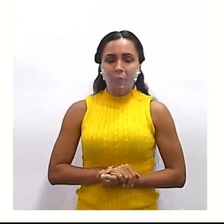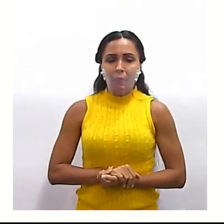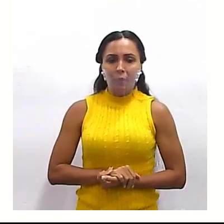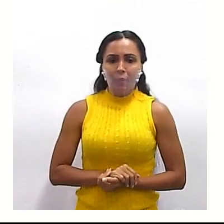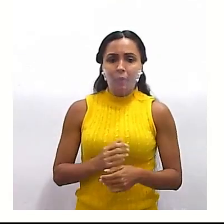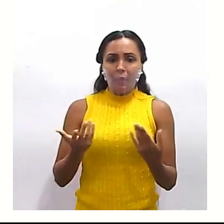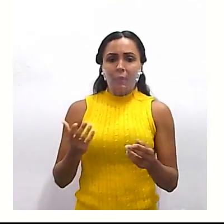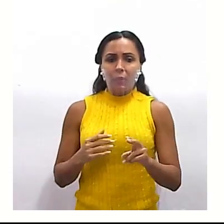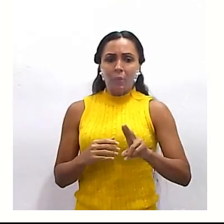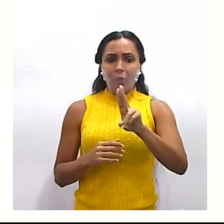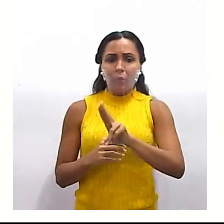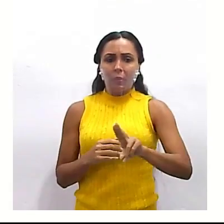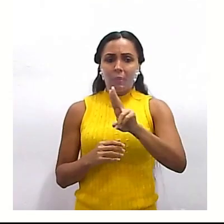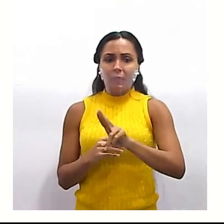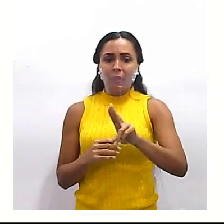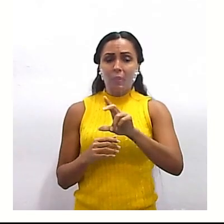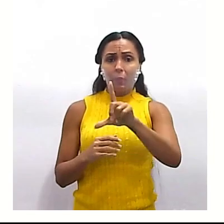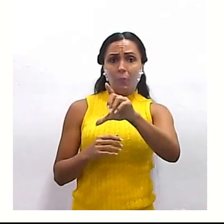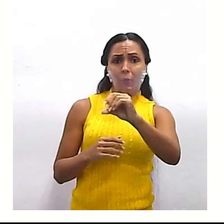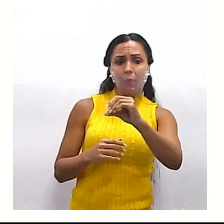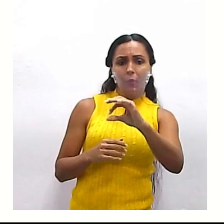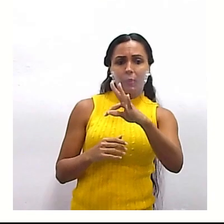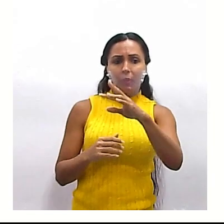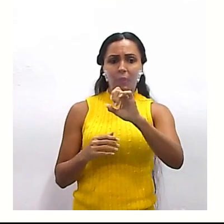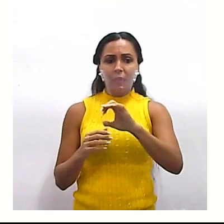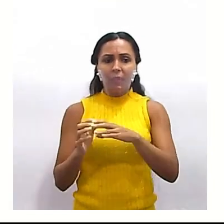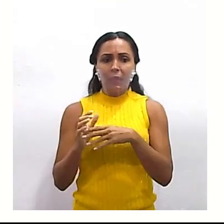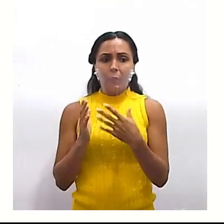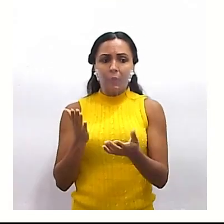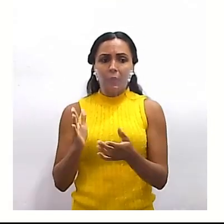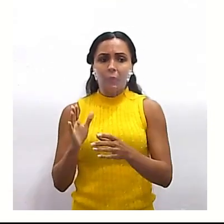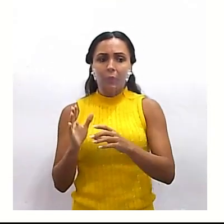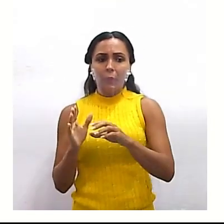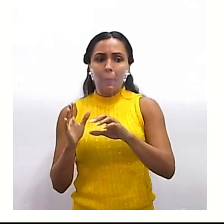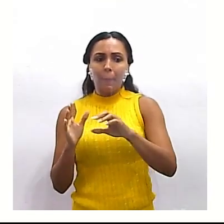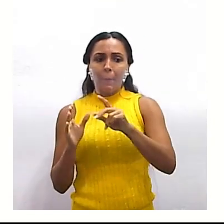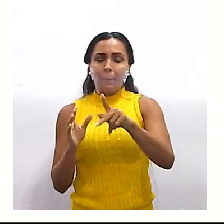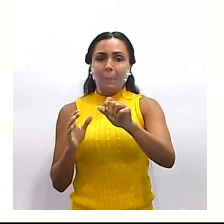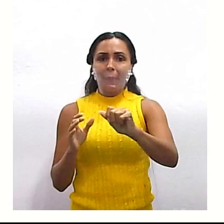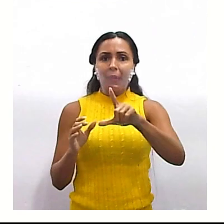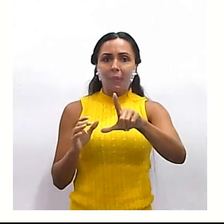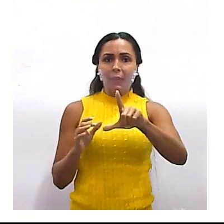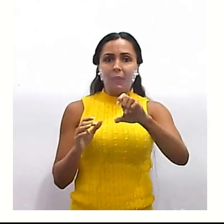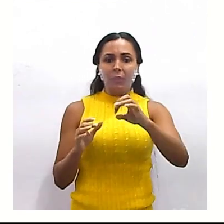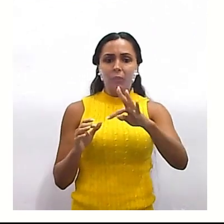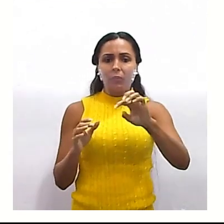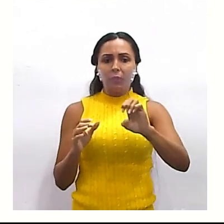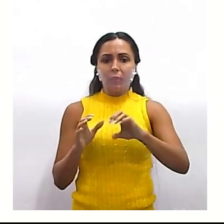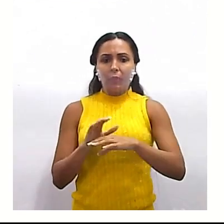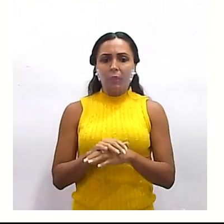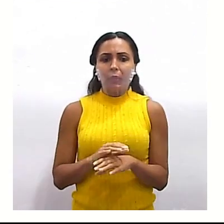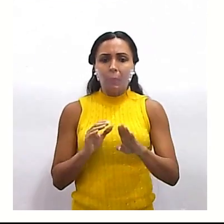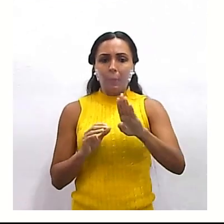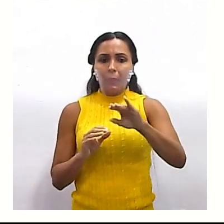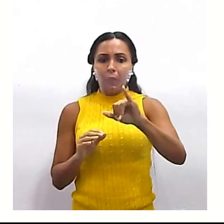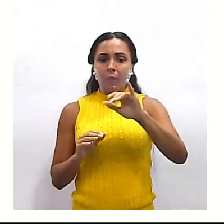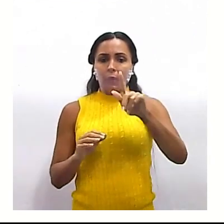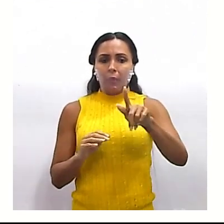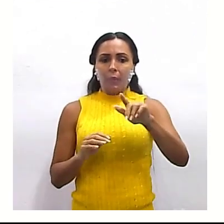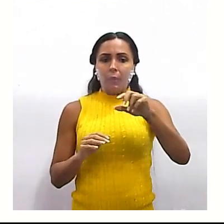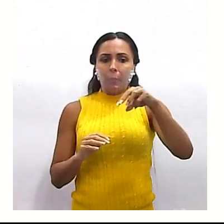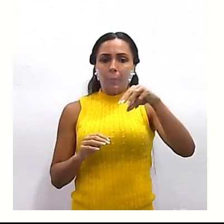Unitização por tipo, lote, através do dispositivo com pallets, berços, racks, big bags, entre